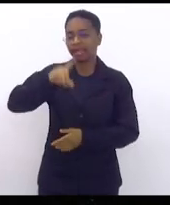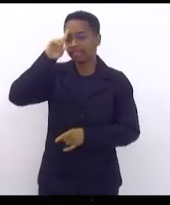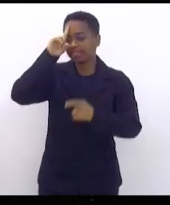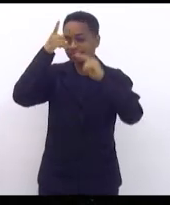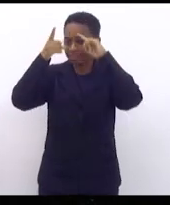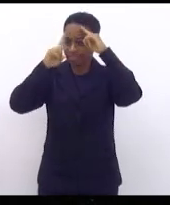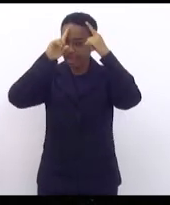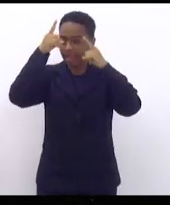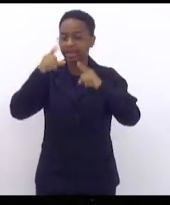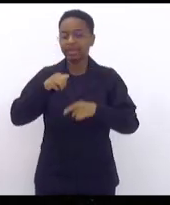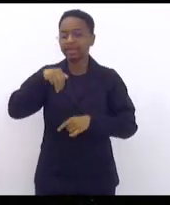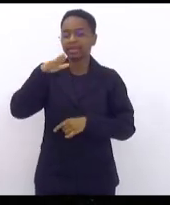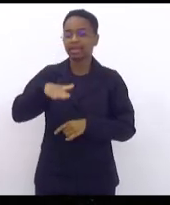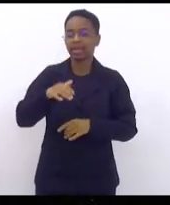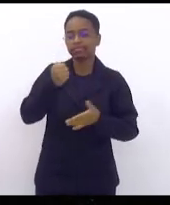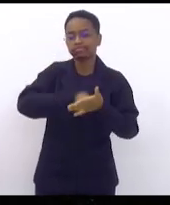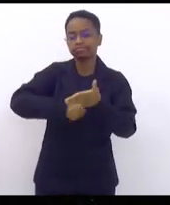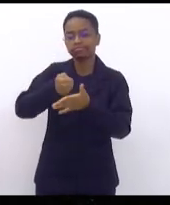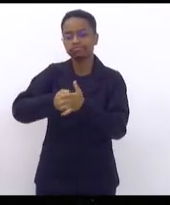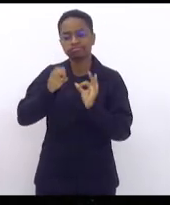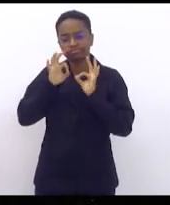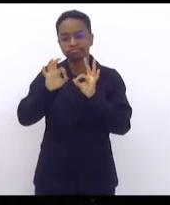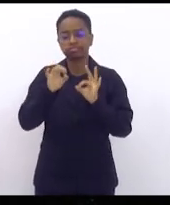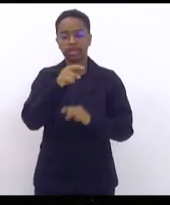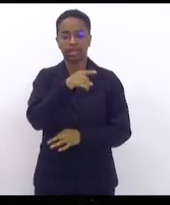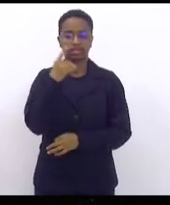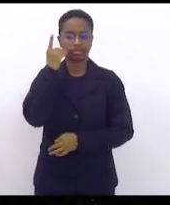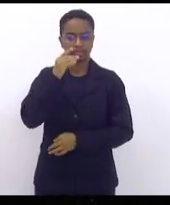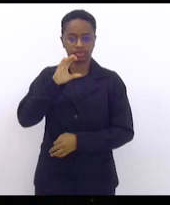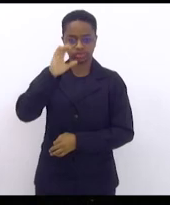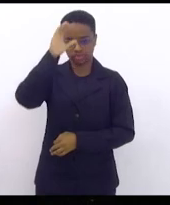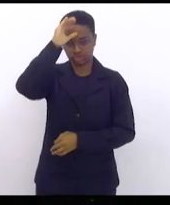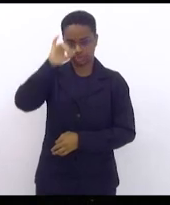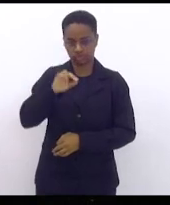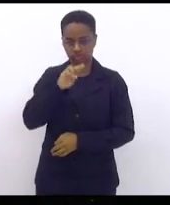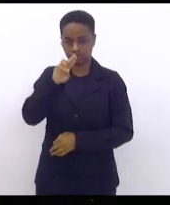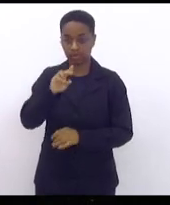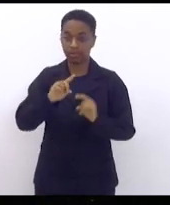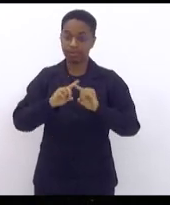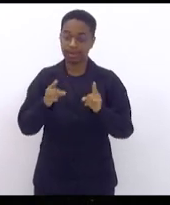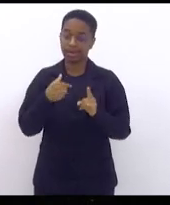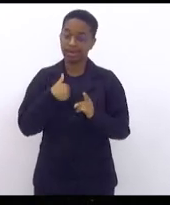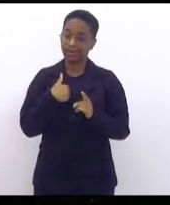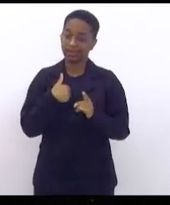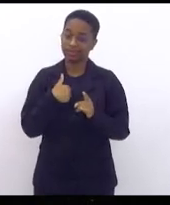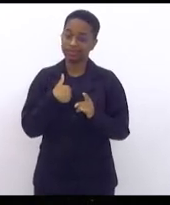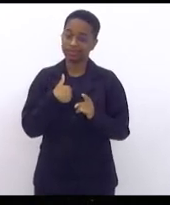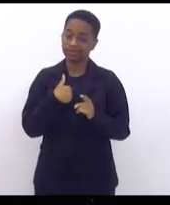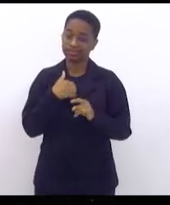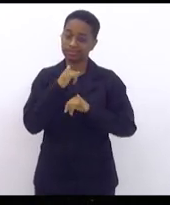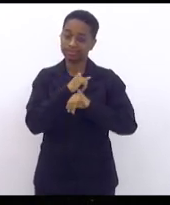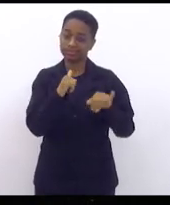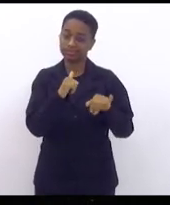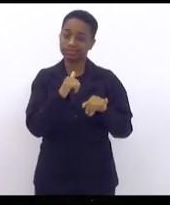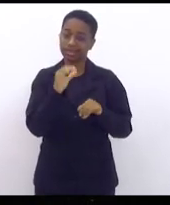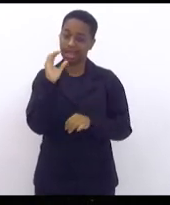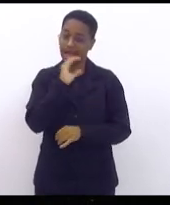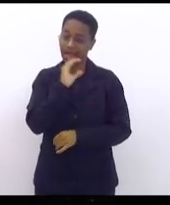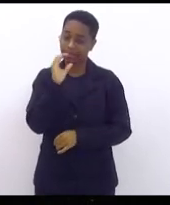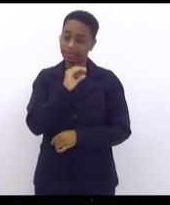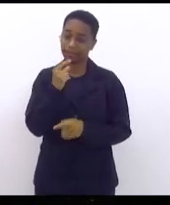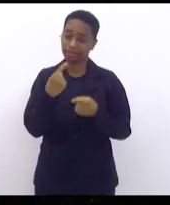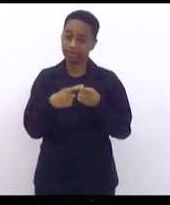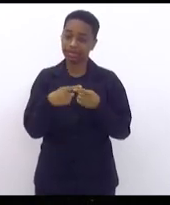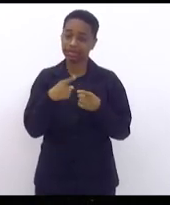quem brilhou na luta foi efetivamente a deputada Tia Ju. Mas eu quero me despedir, eu quero falar muito breve, porque